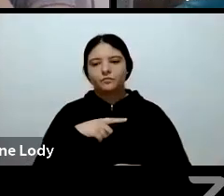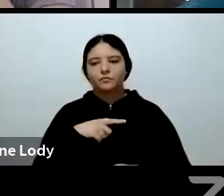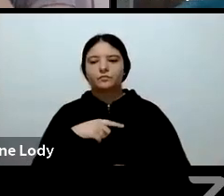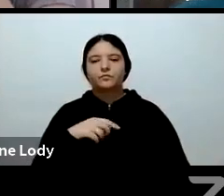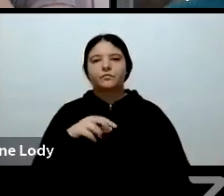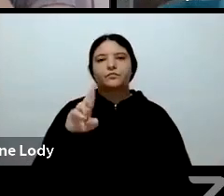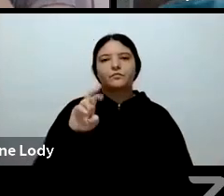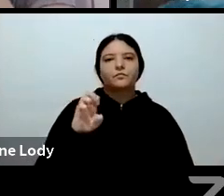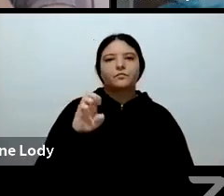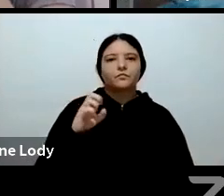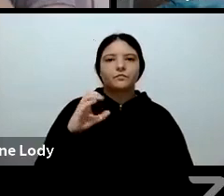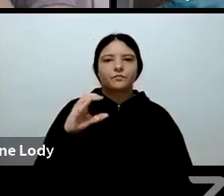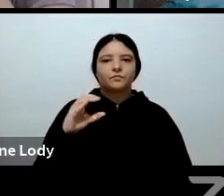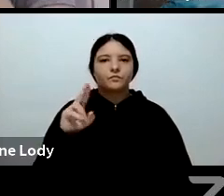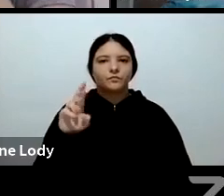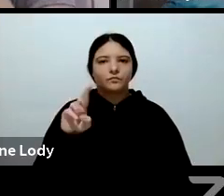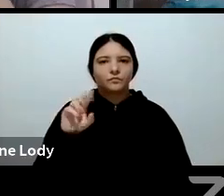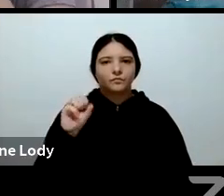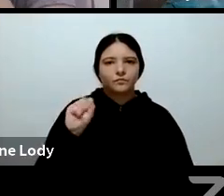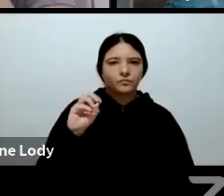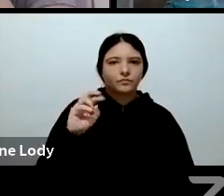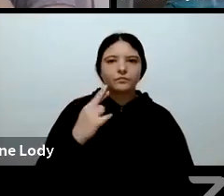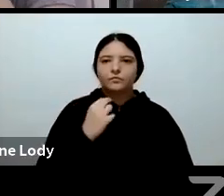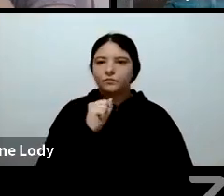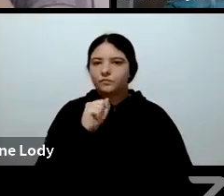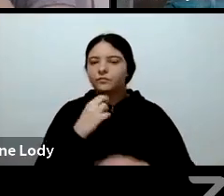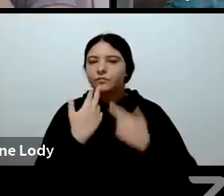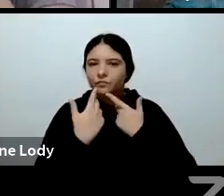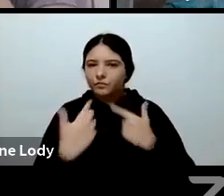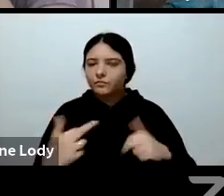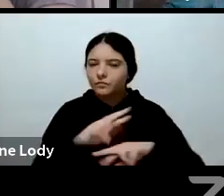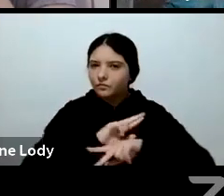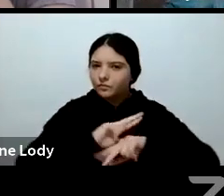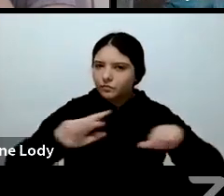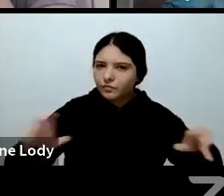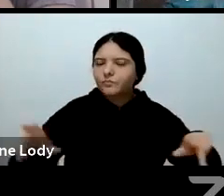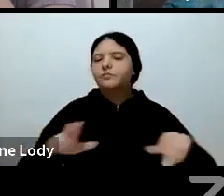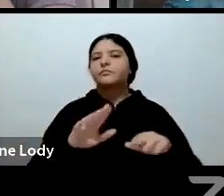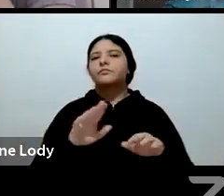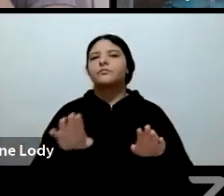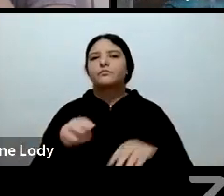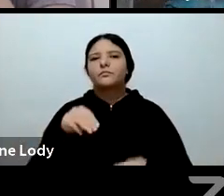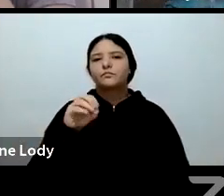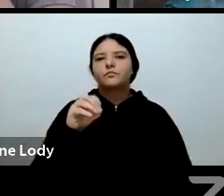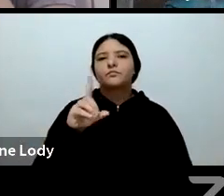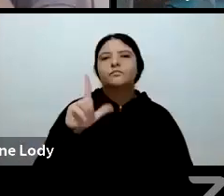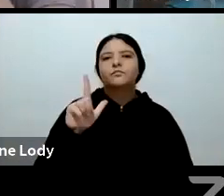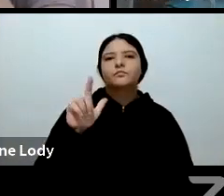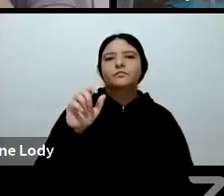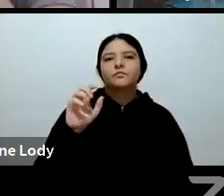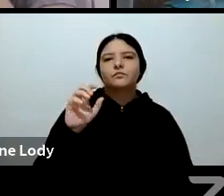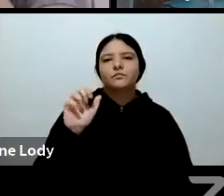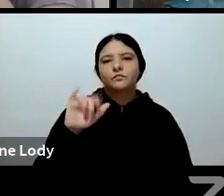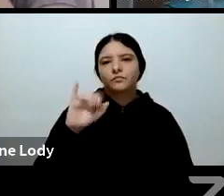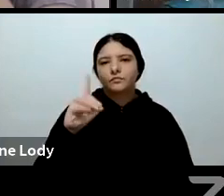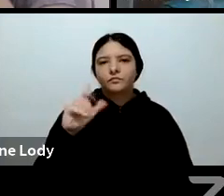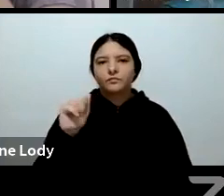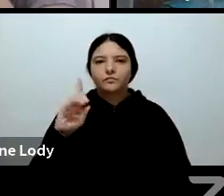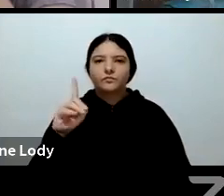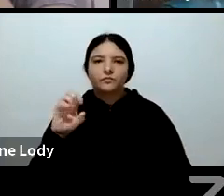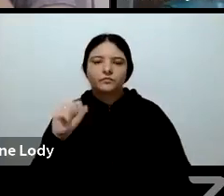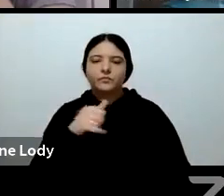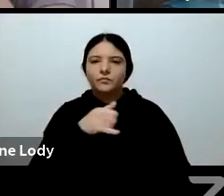aí multilingües e multimodais, você tem muitas vezes, né, o uso de objetos espaciais. Então, assim, por exemplo,